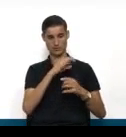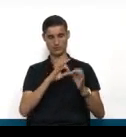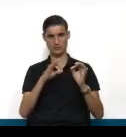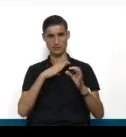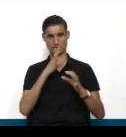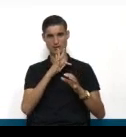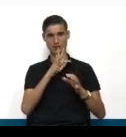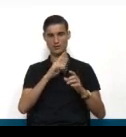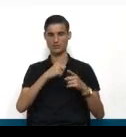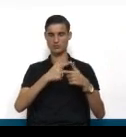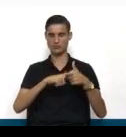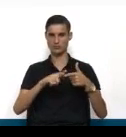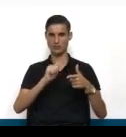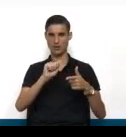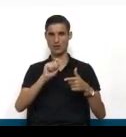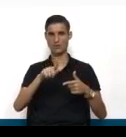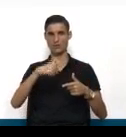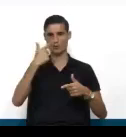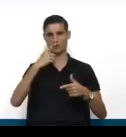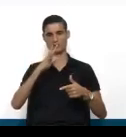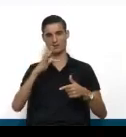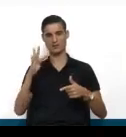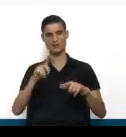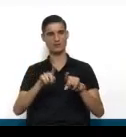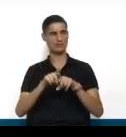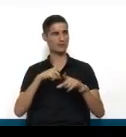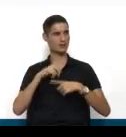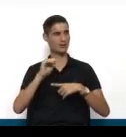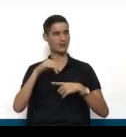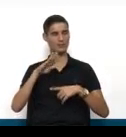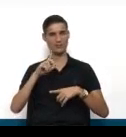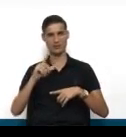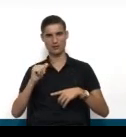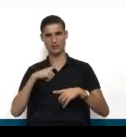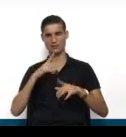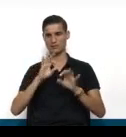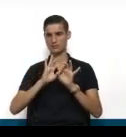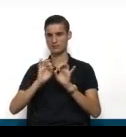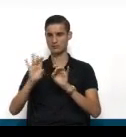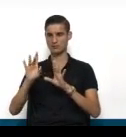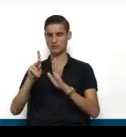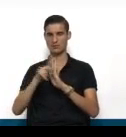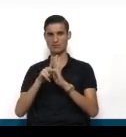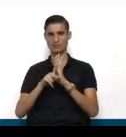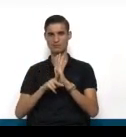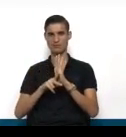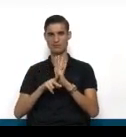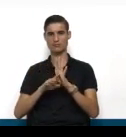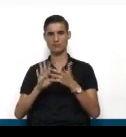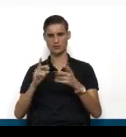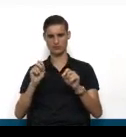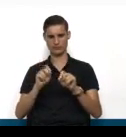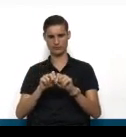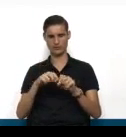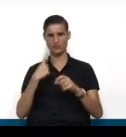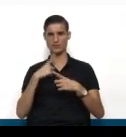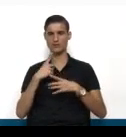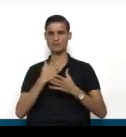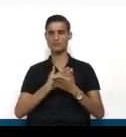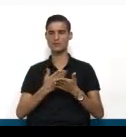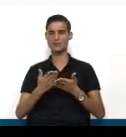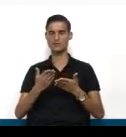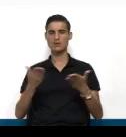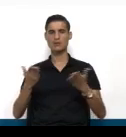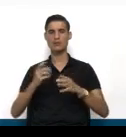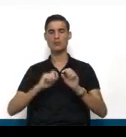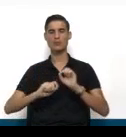quadrado de t, também de menos lambda, que são as constantes. Feito isso, o que nós podemos ter a partir